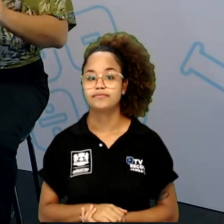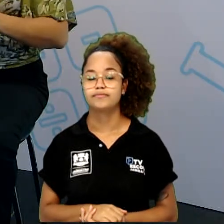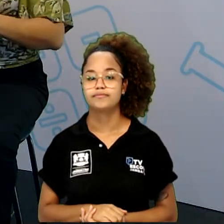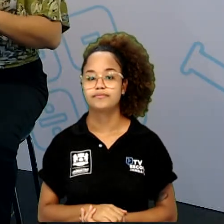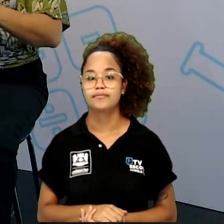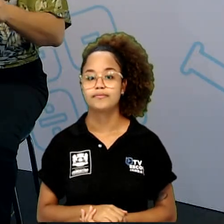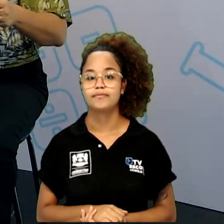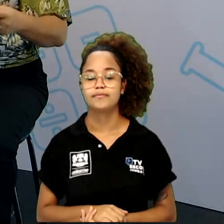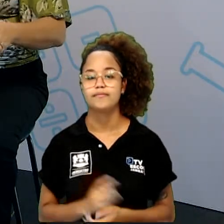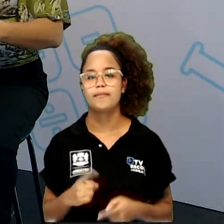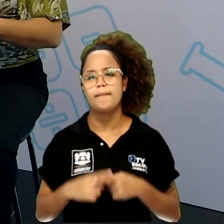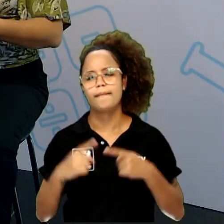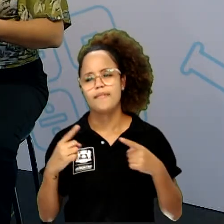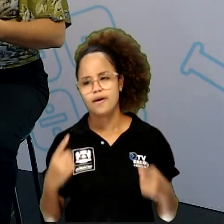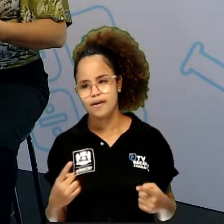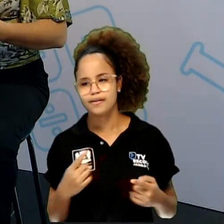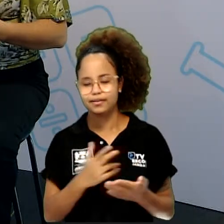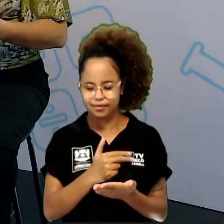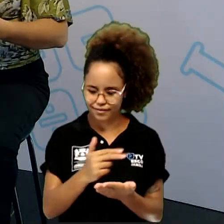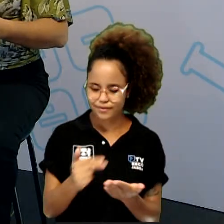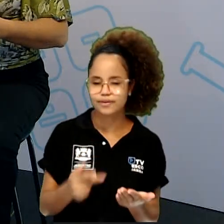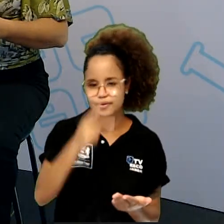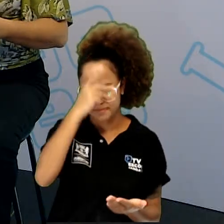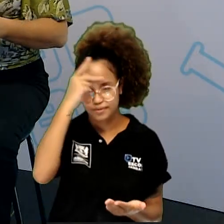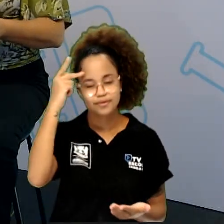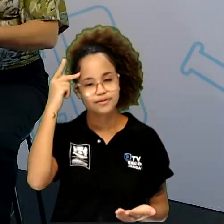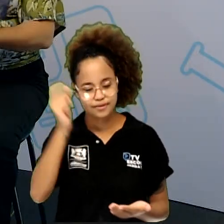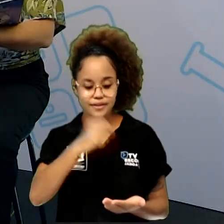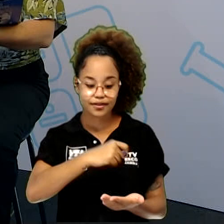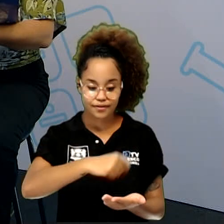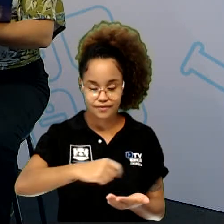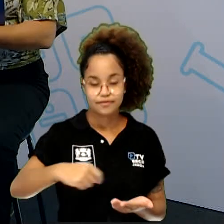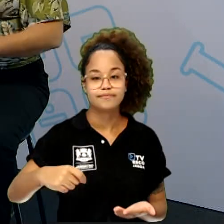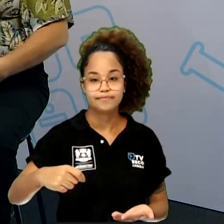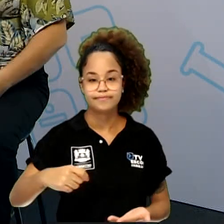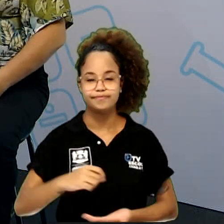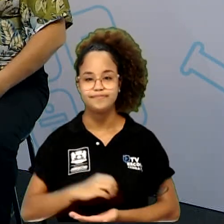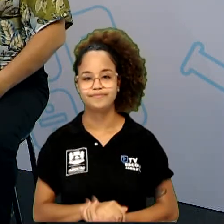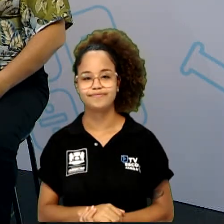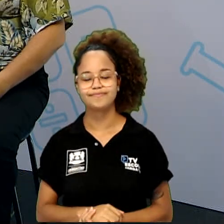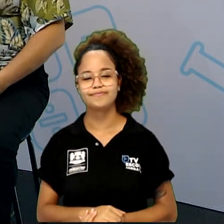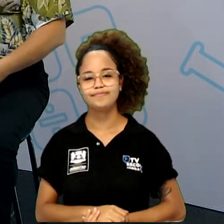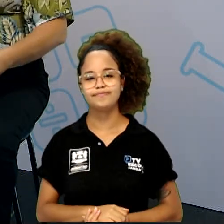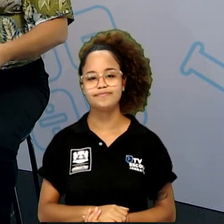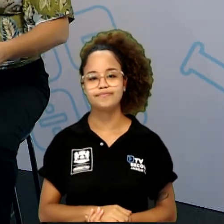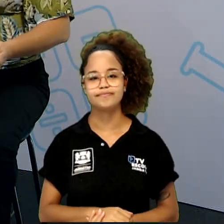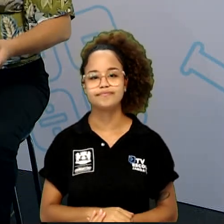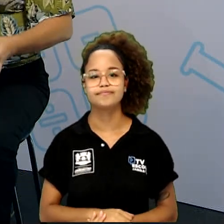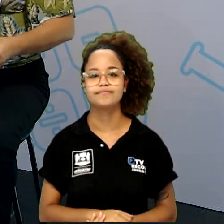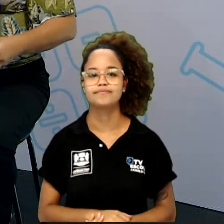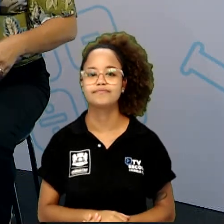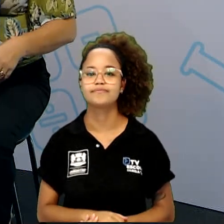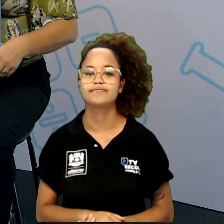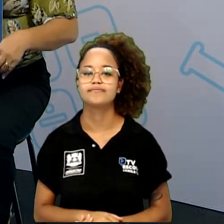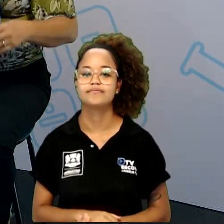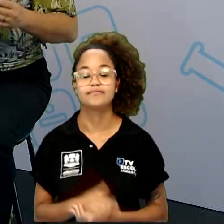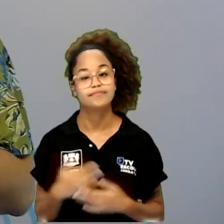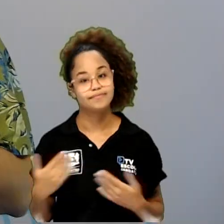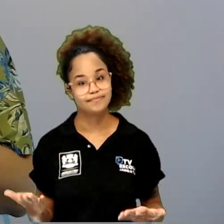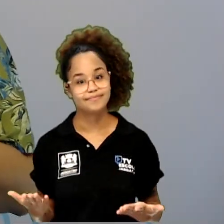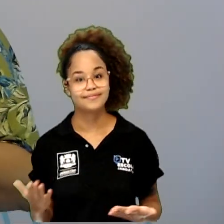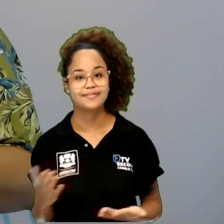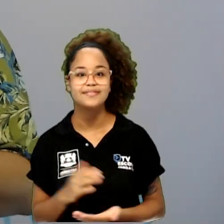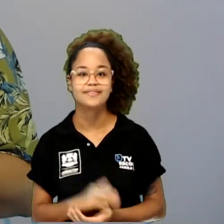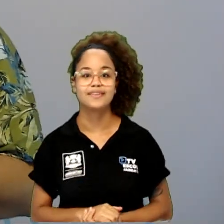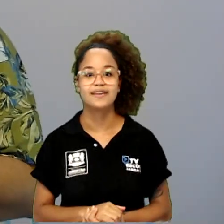mas com um toque do ilustrador Leonildo Galdino, que é um ilustrador fantástico, maravilhoso. Ah, que bom. Então, minha gente, é